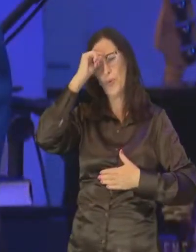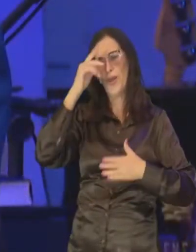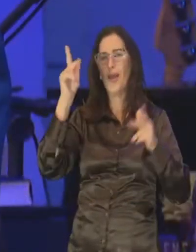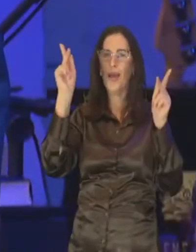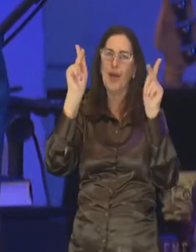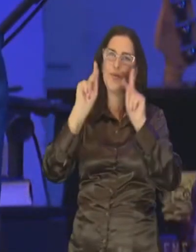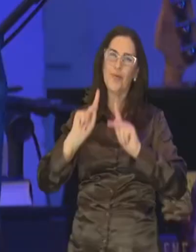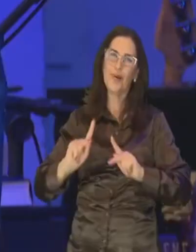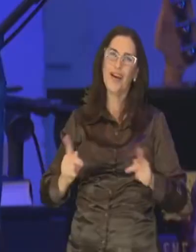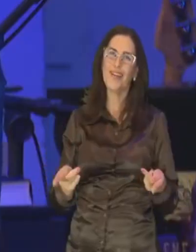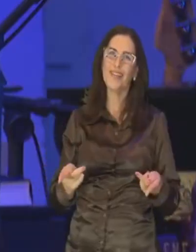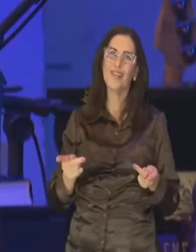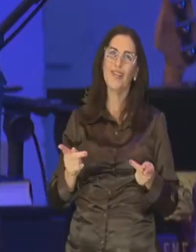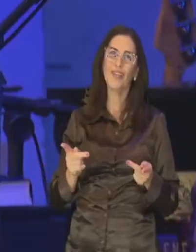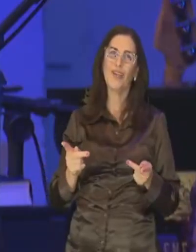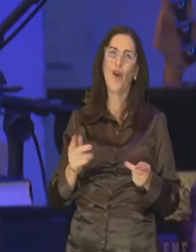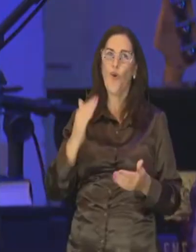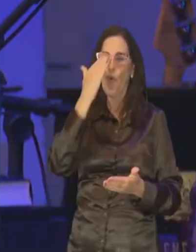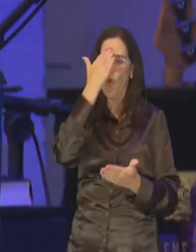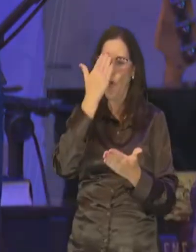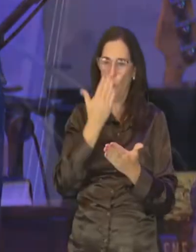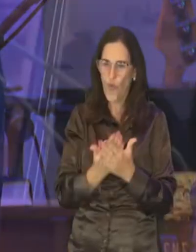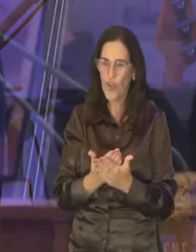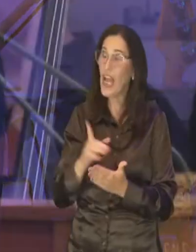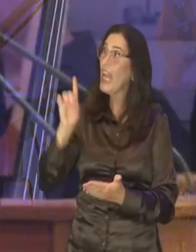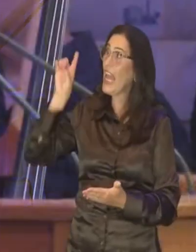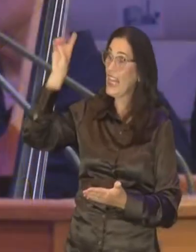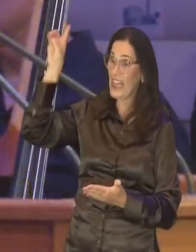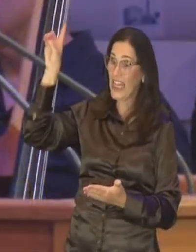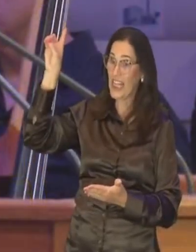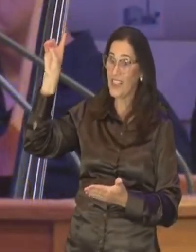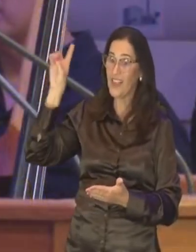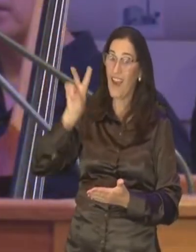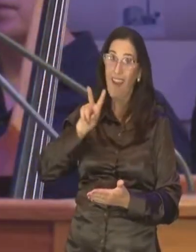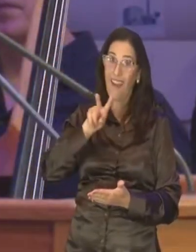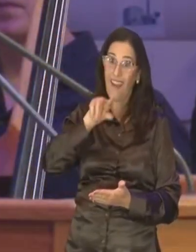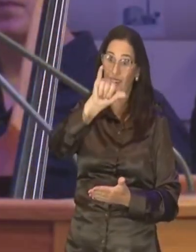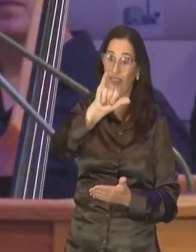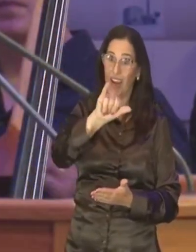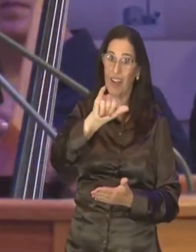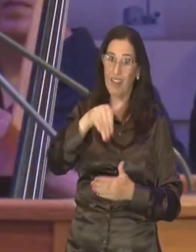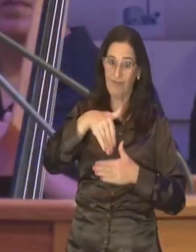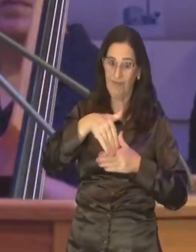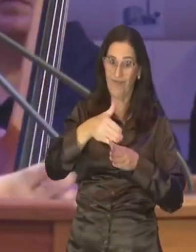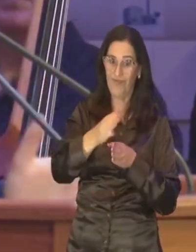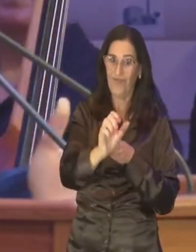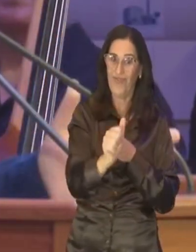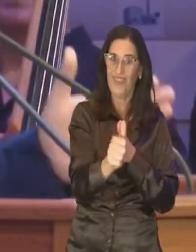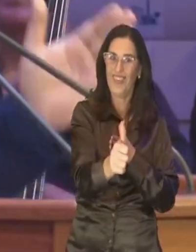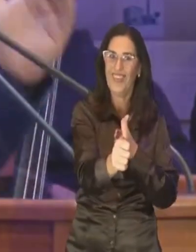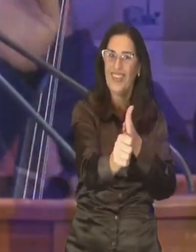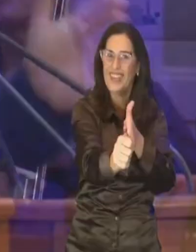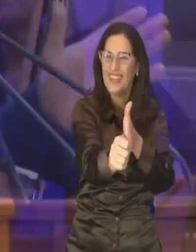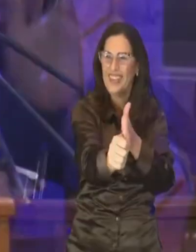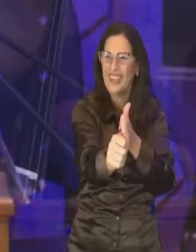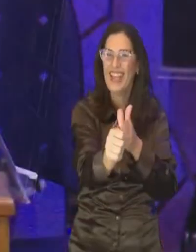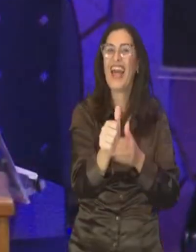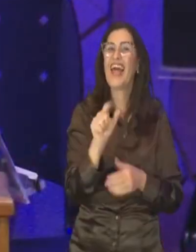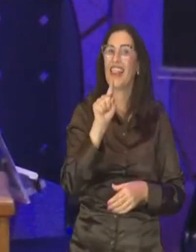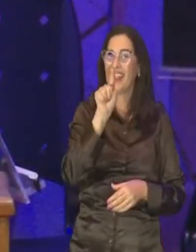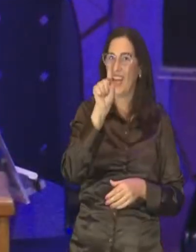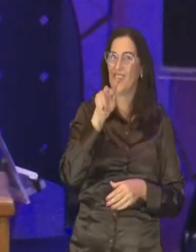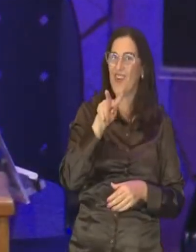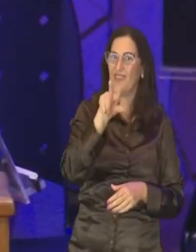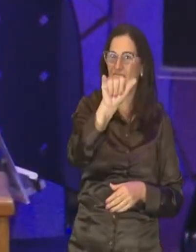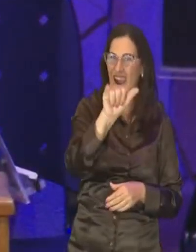pastos verdes, confiando de que é Deus quem vai à sua frente, é Deus quem vai